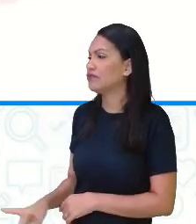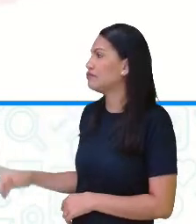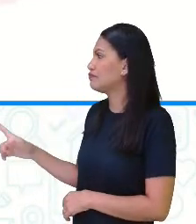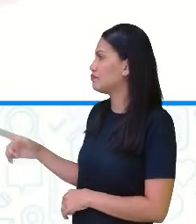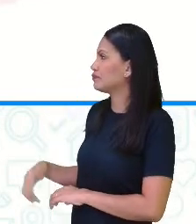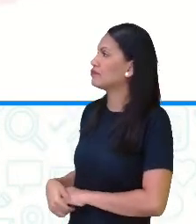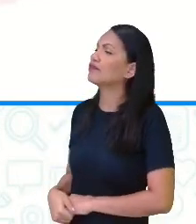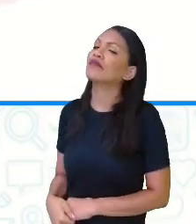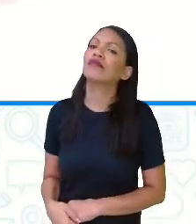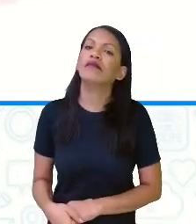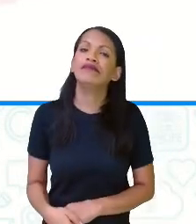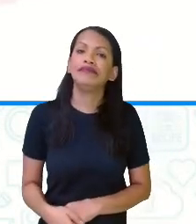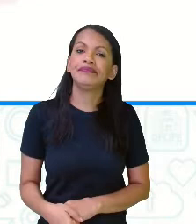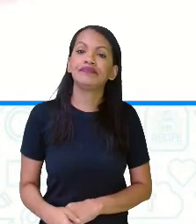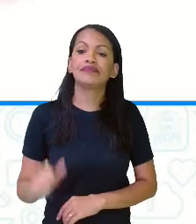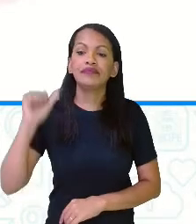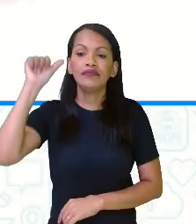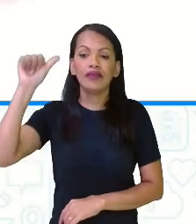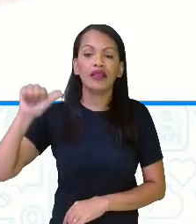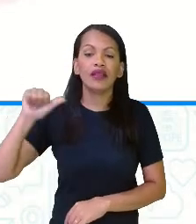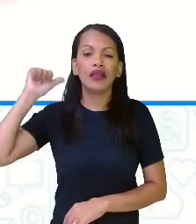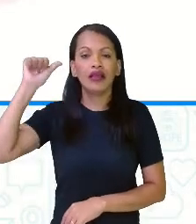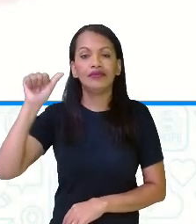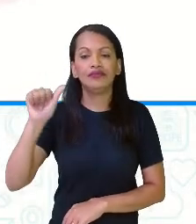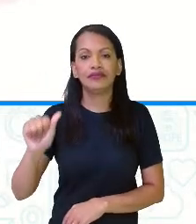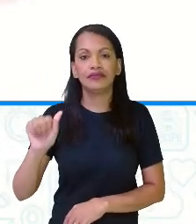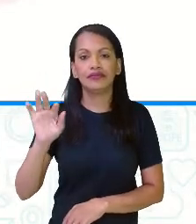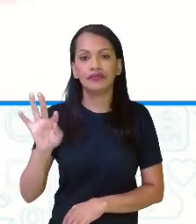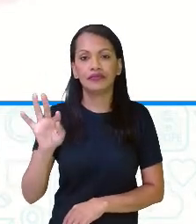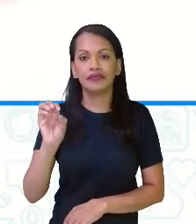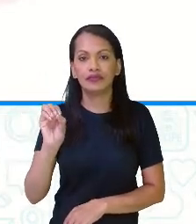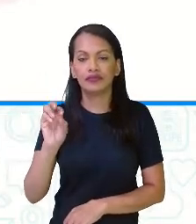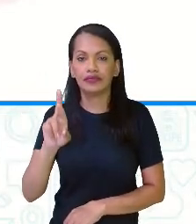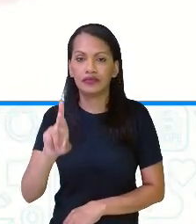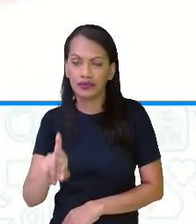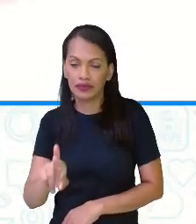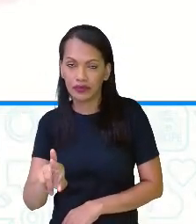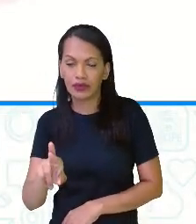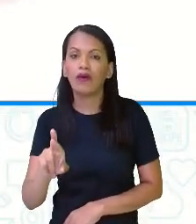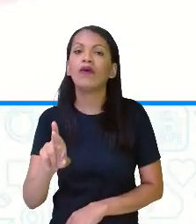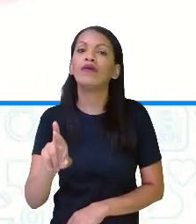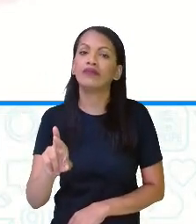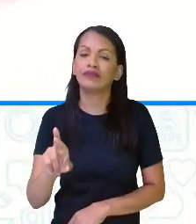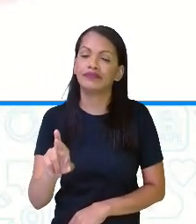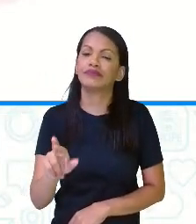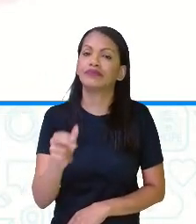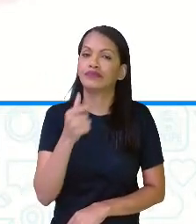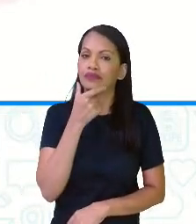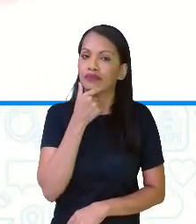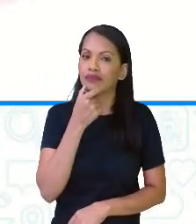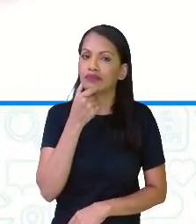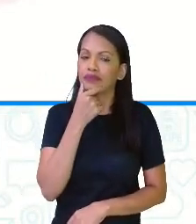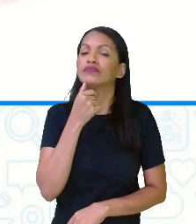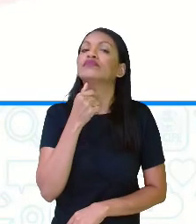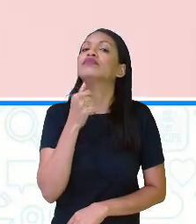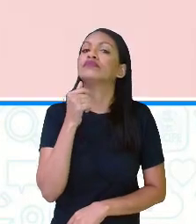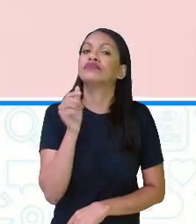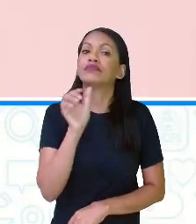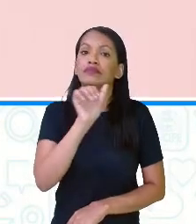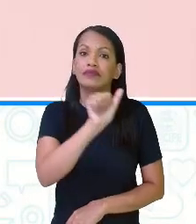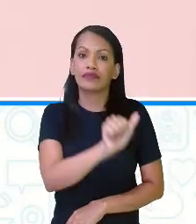meninos e atriz para as meninas, tá certo? Só quando a gente for escrever que é importante a gente saber, por isso que eu coloquei aqui,